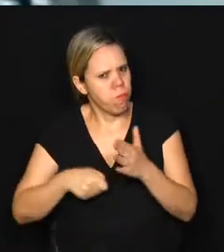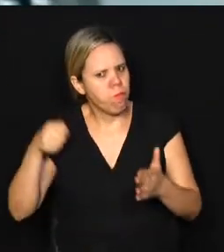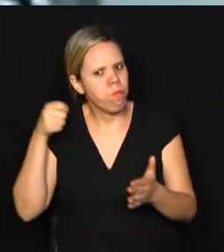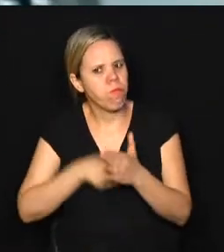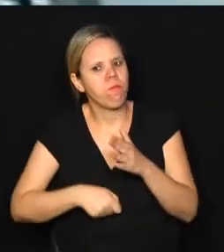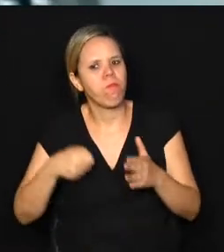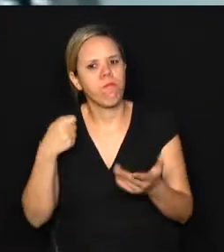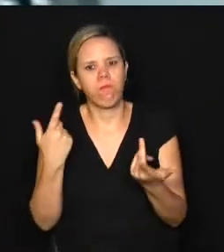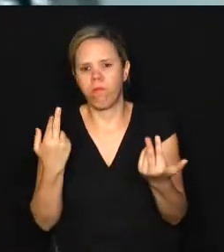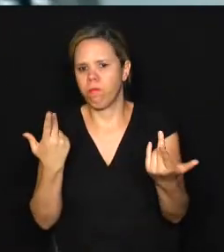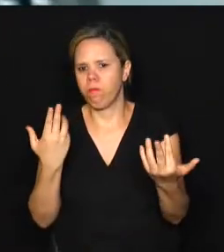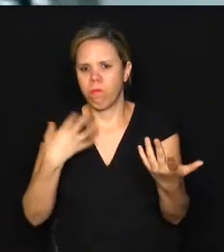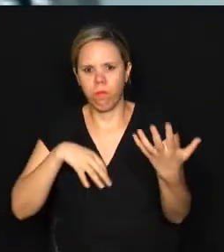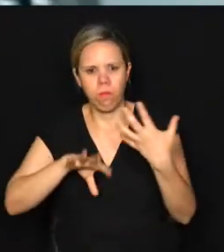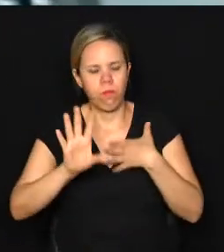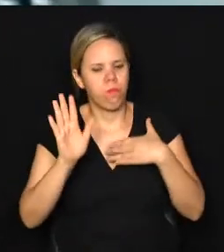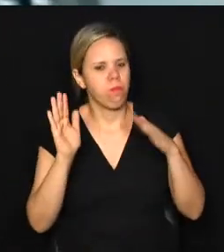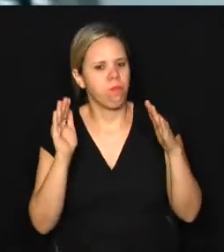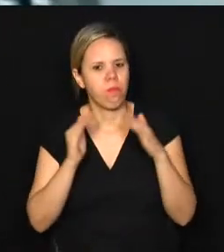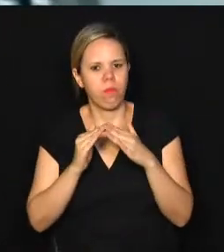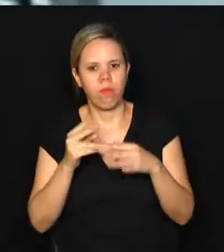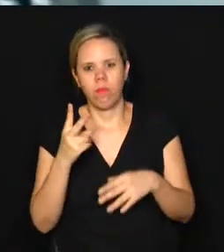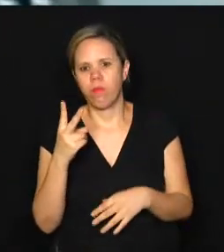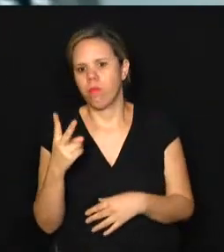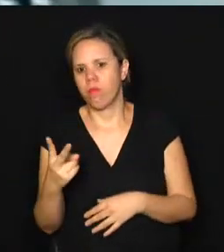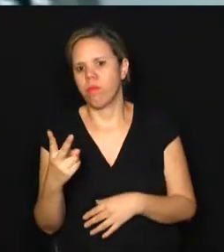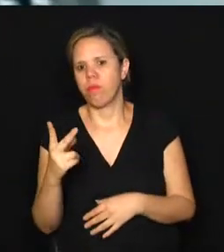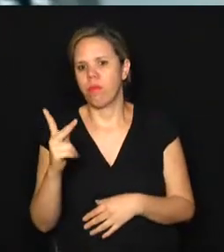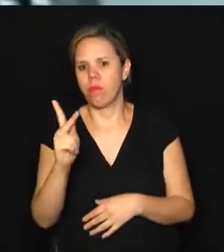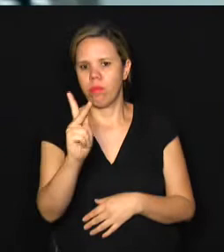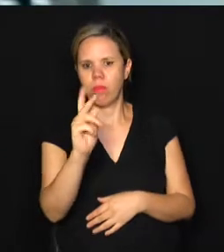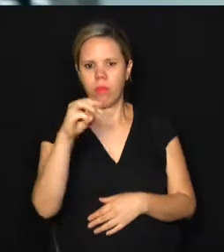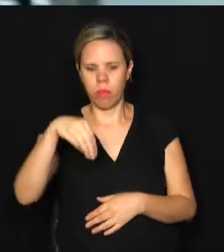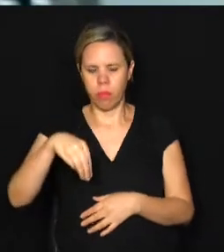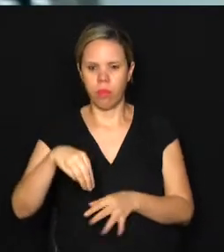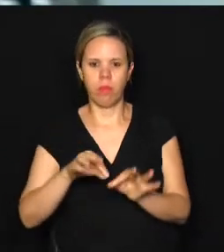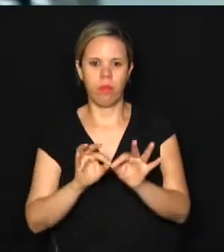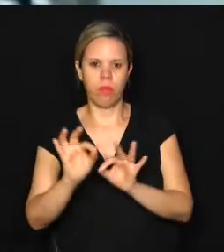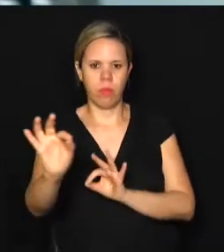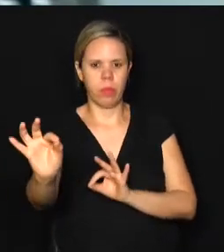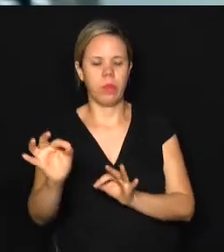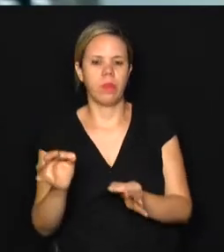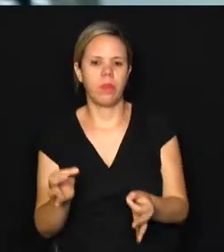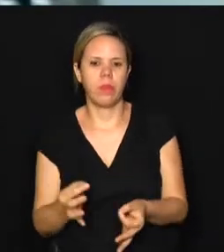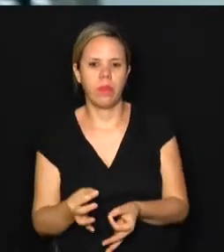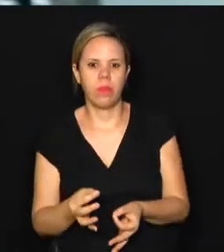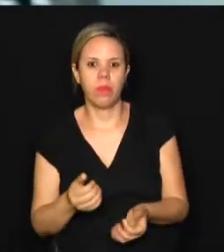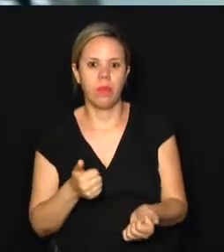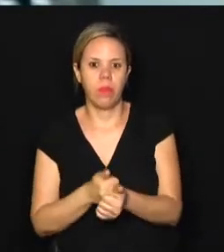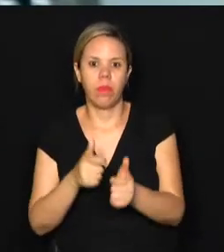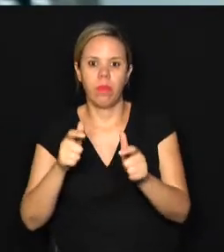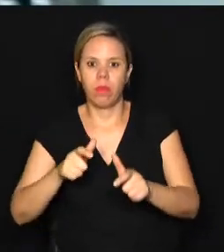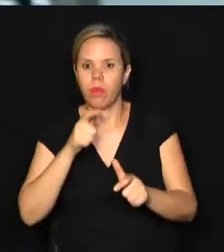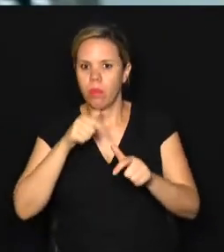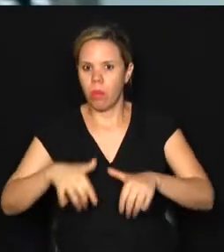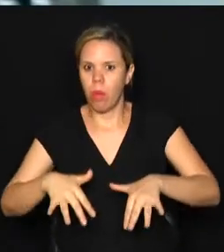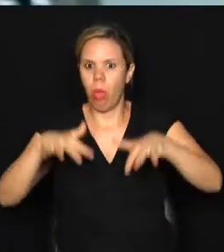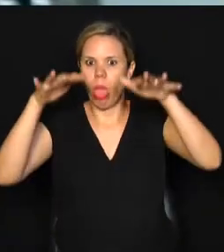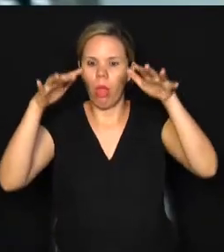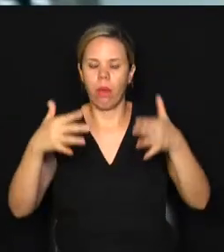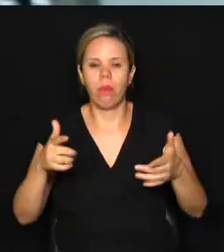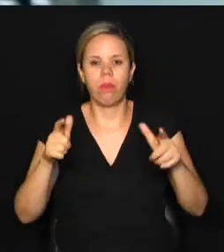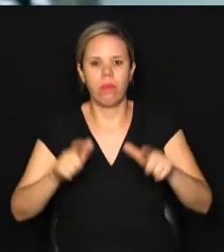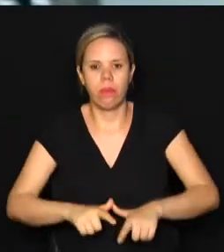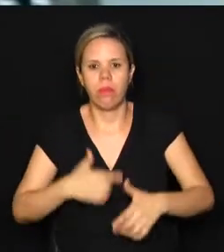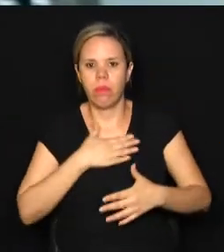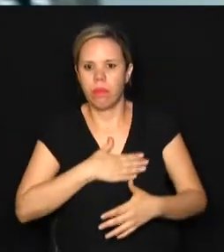se fosse minha. Eu moro a 2 quilômetros em linha reta da região a ser alagada. Eu moro numa região